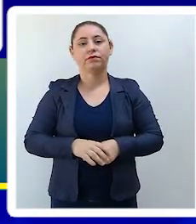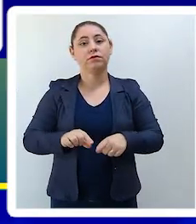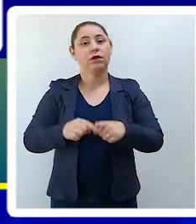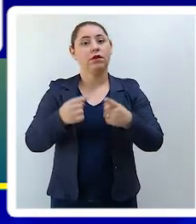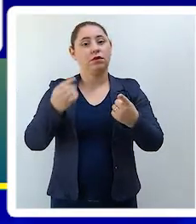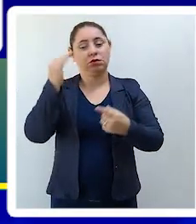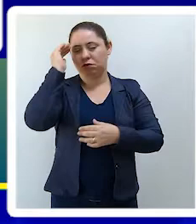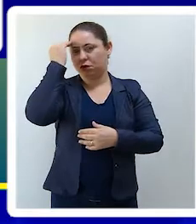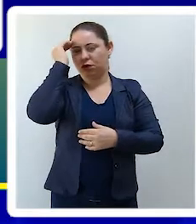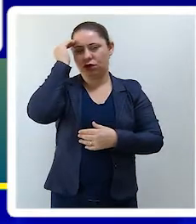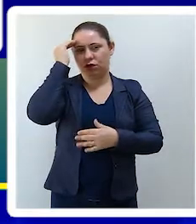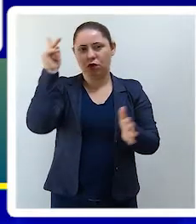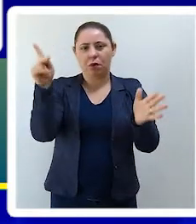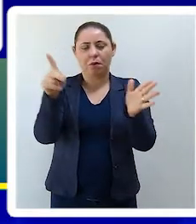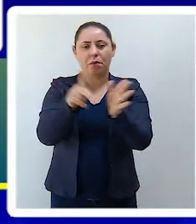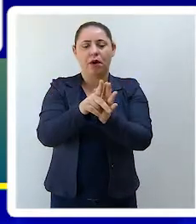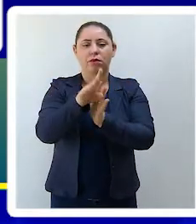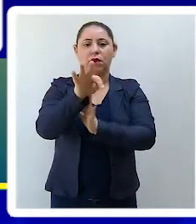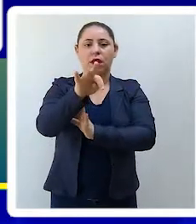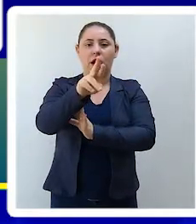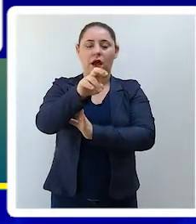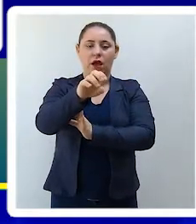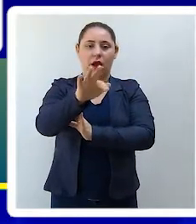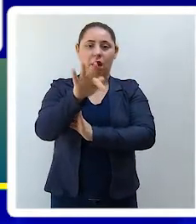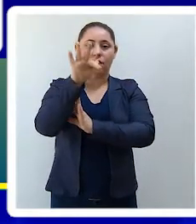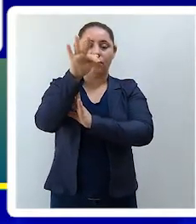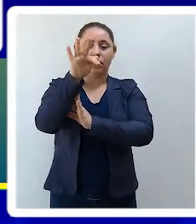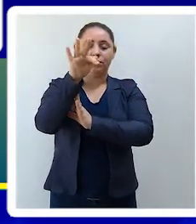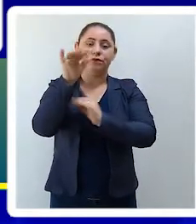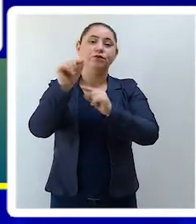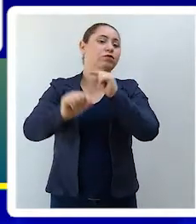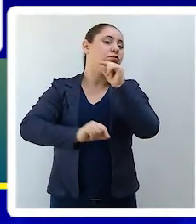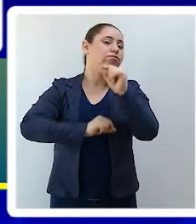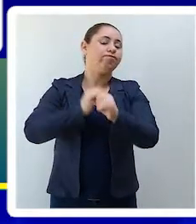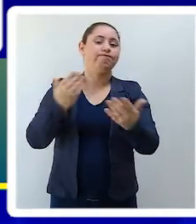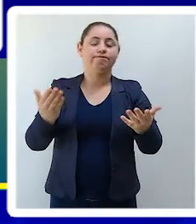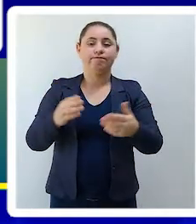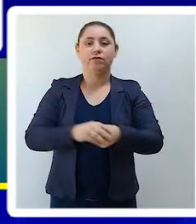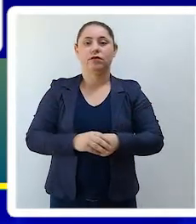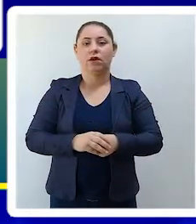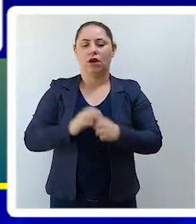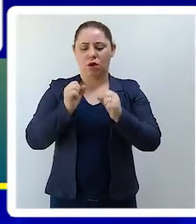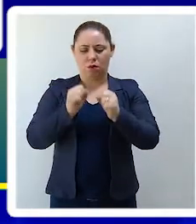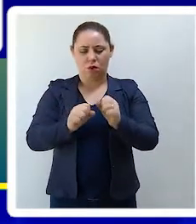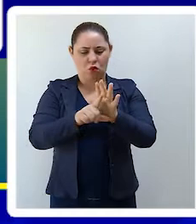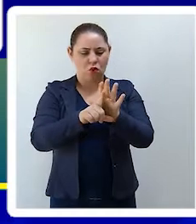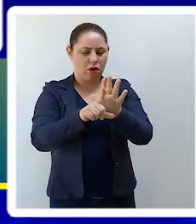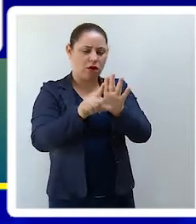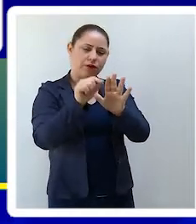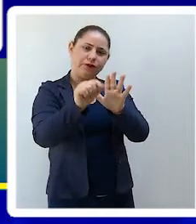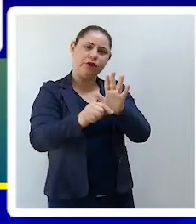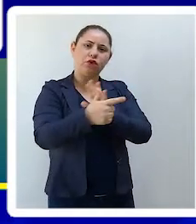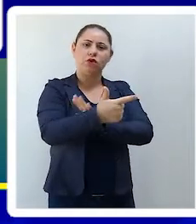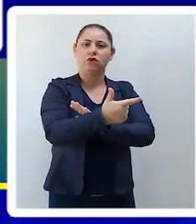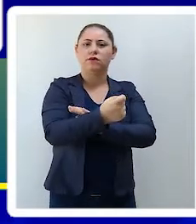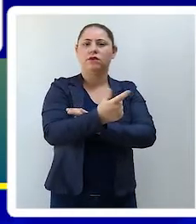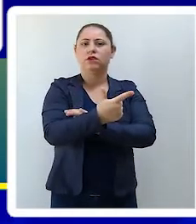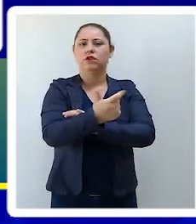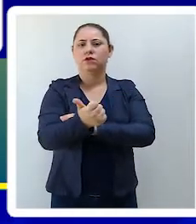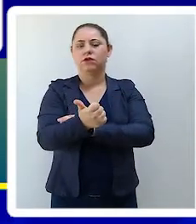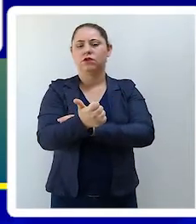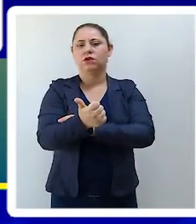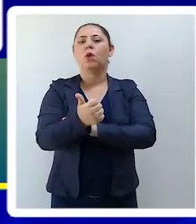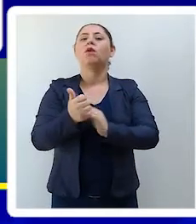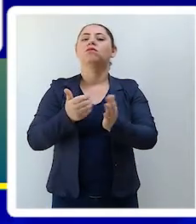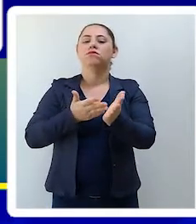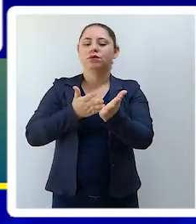né, por entendimento dos tribunais superiores. O que a gente percebe é que o Poder Legislativo, em